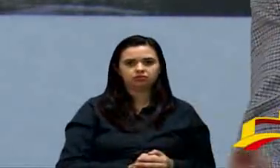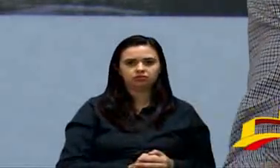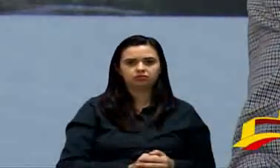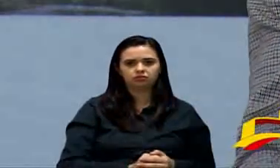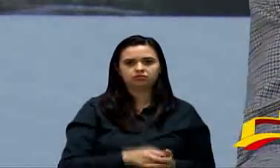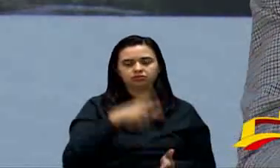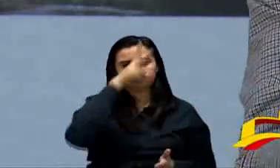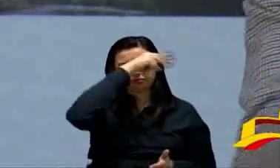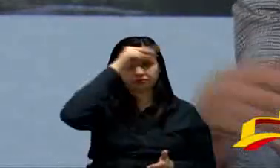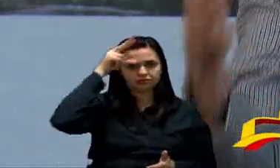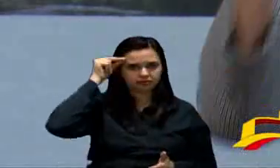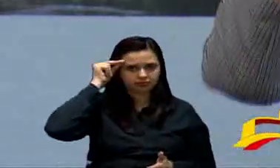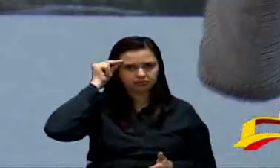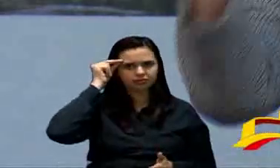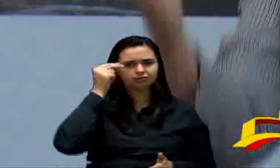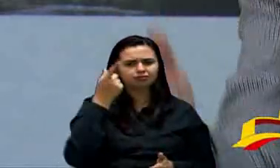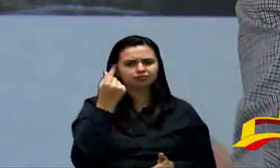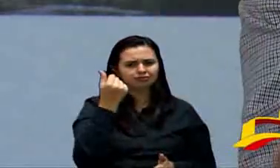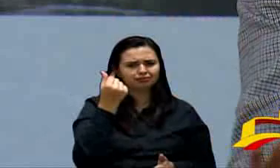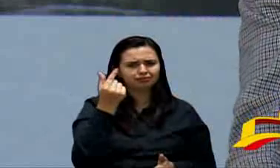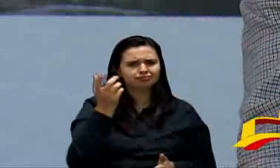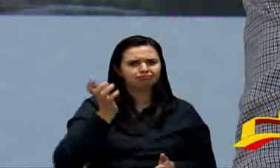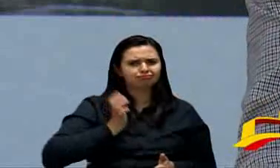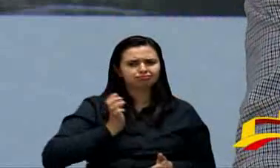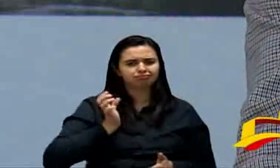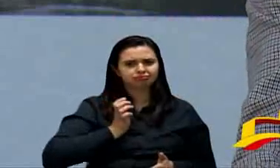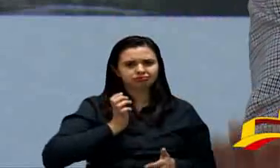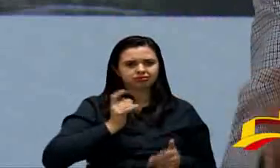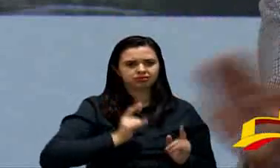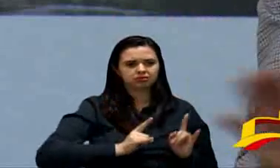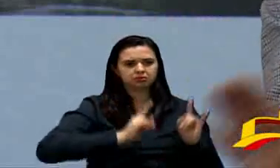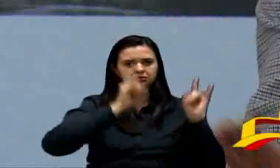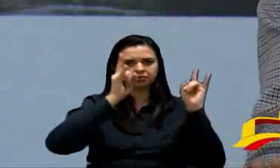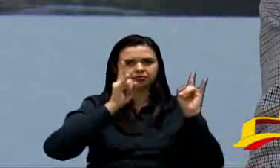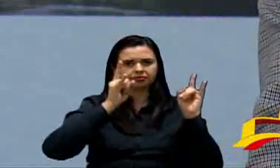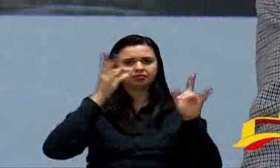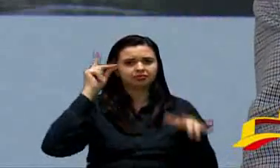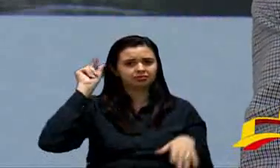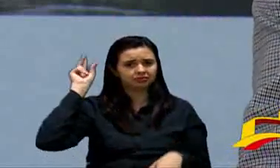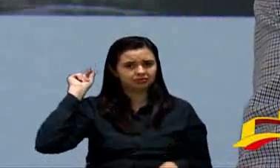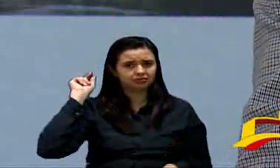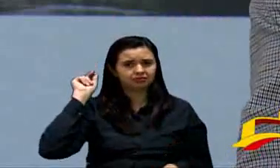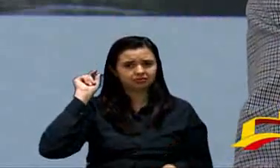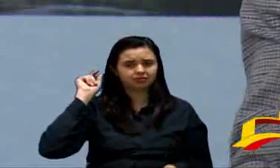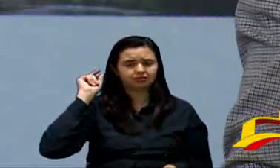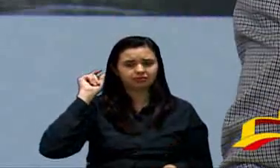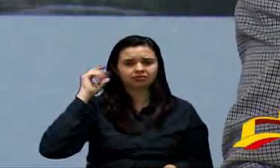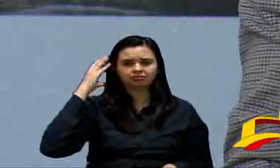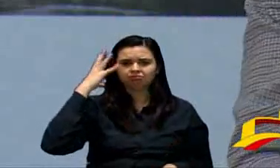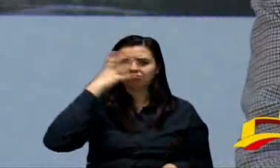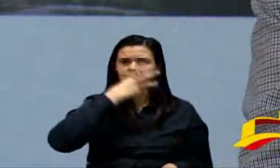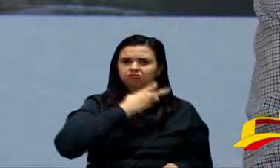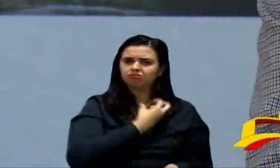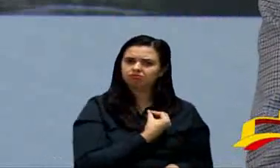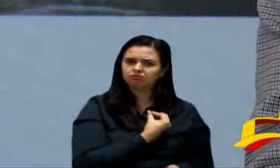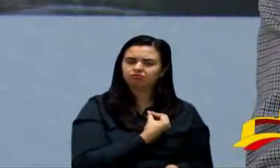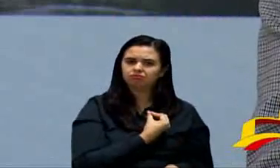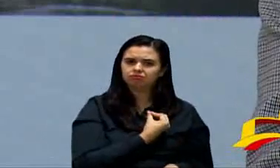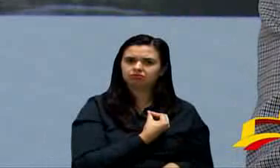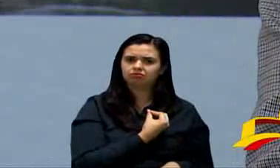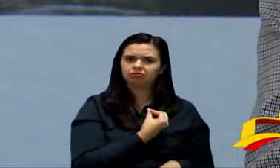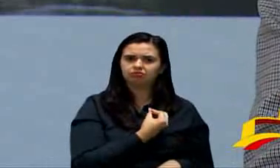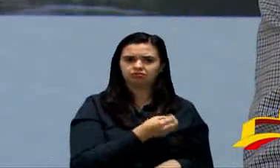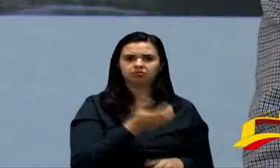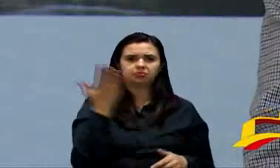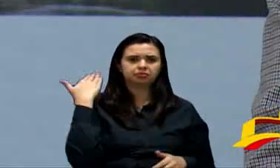para reconstruir um prédio que era, assim, uma belezinha, vereador Donizete. Estava perfeito quando era utilizado pela